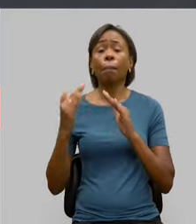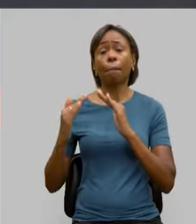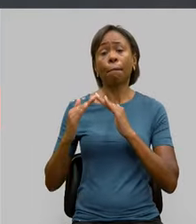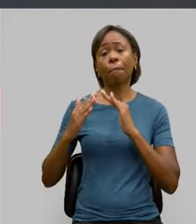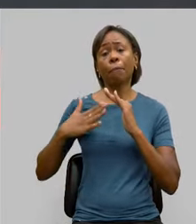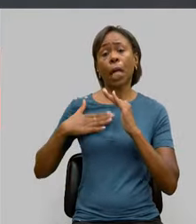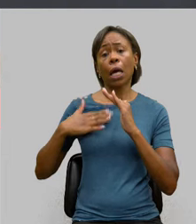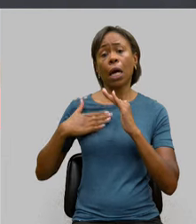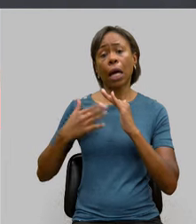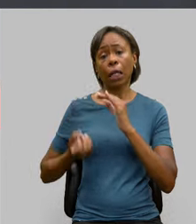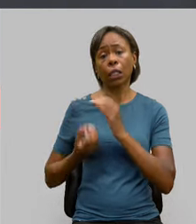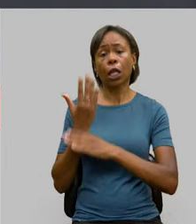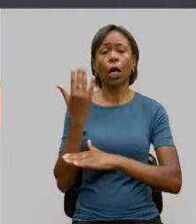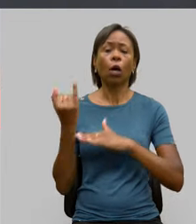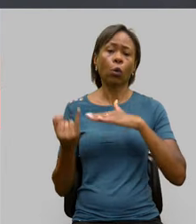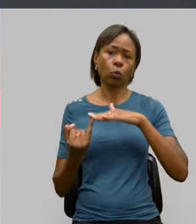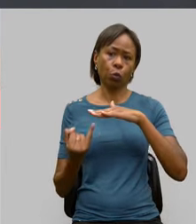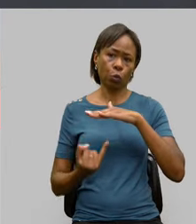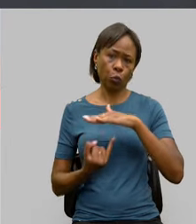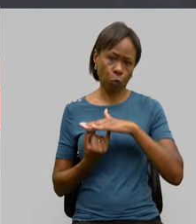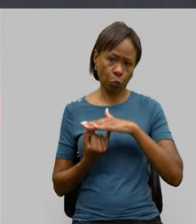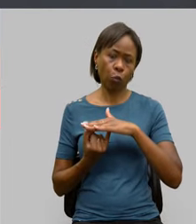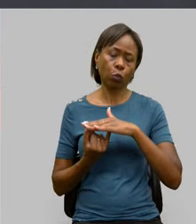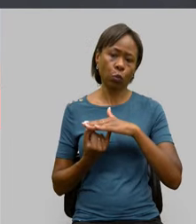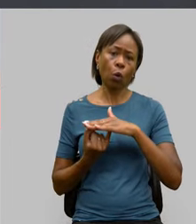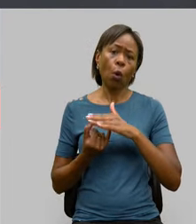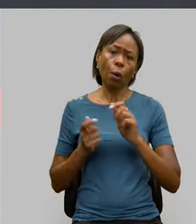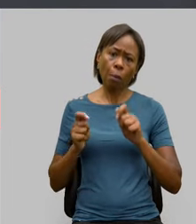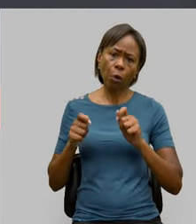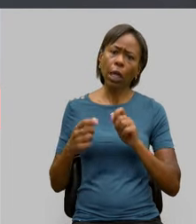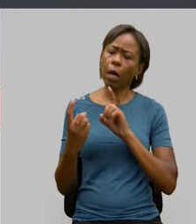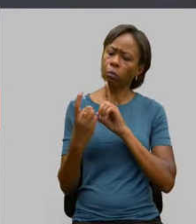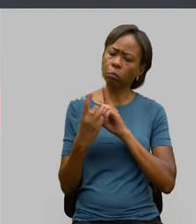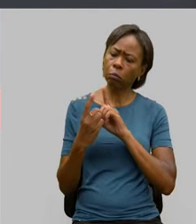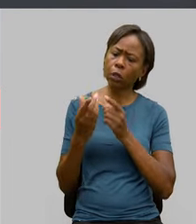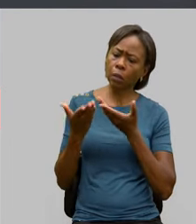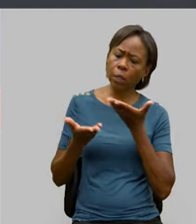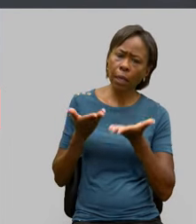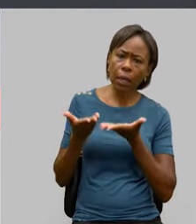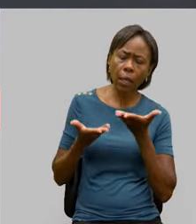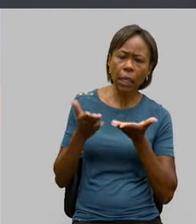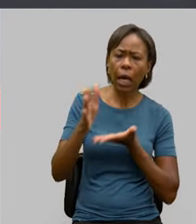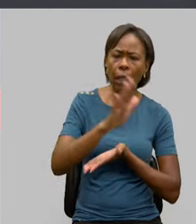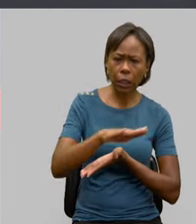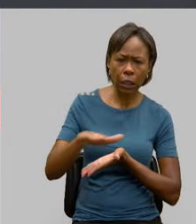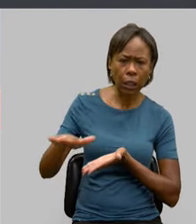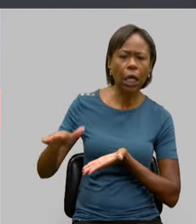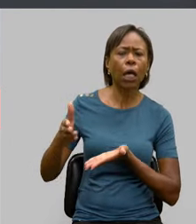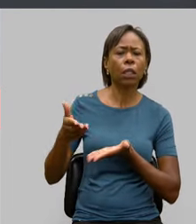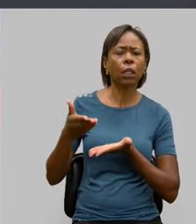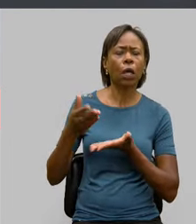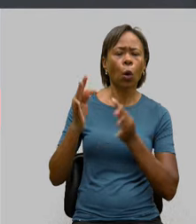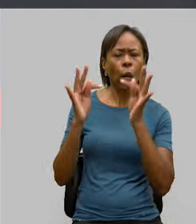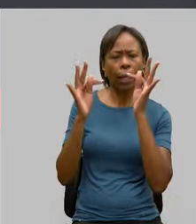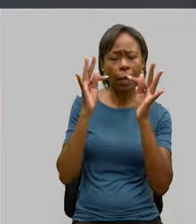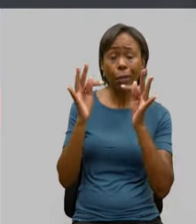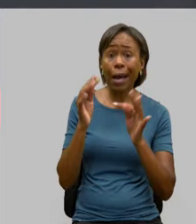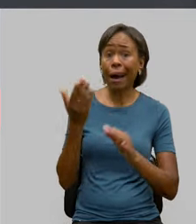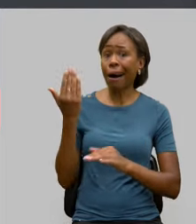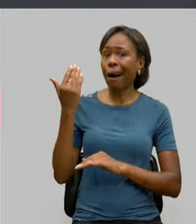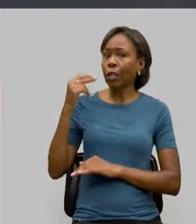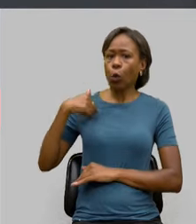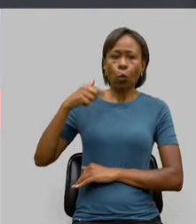aonde tivesse atendimento com com todas as terapias que as crianças precisam porque eu nunca consegui uma terapia pro